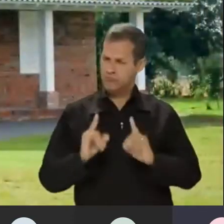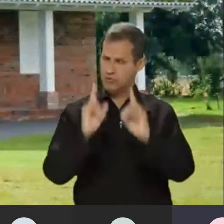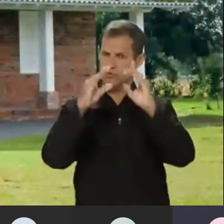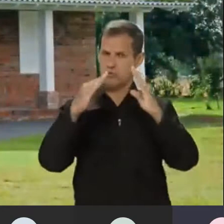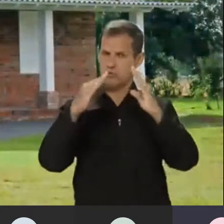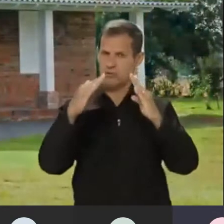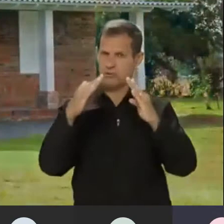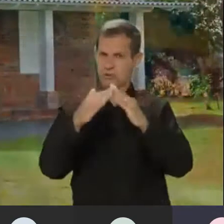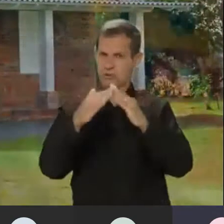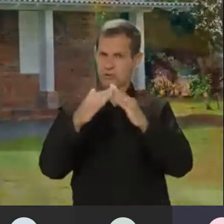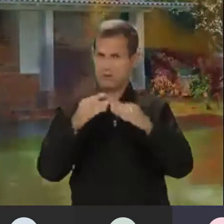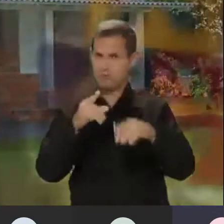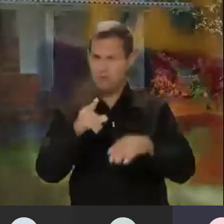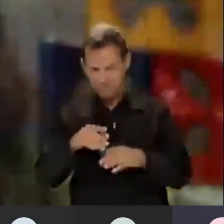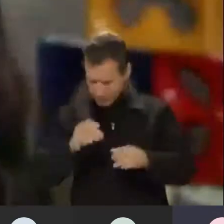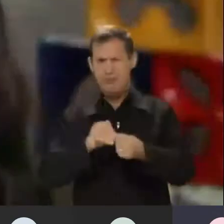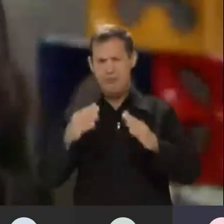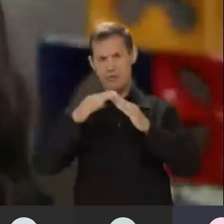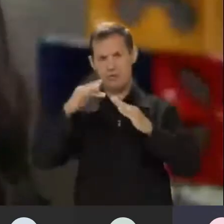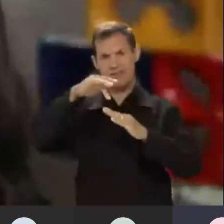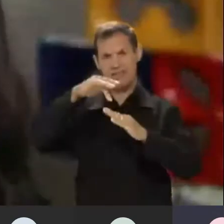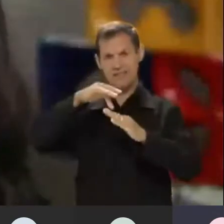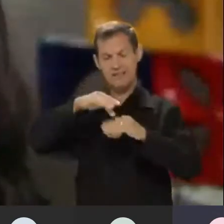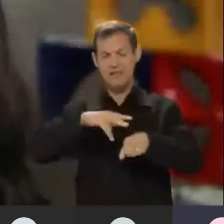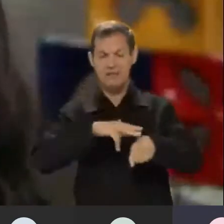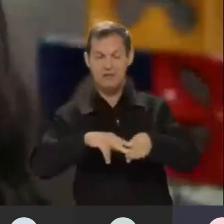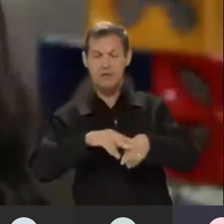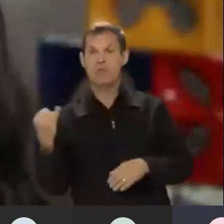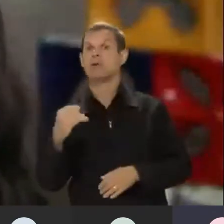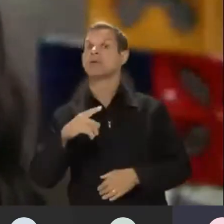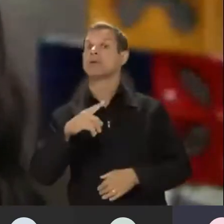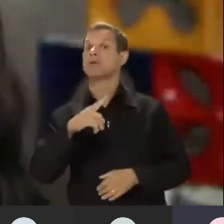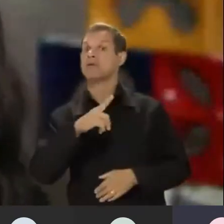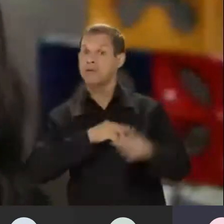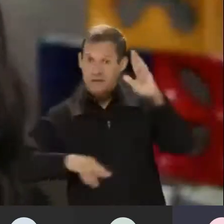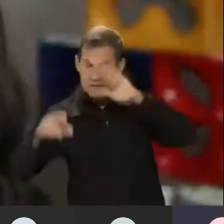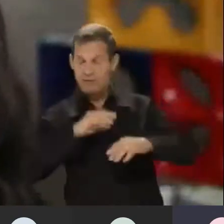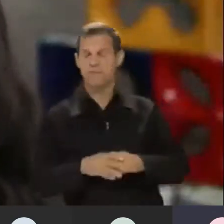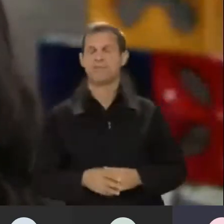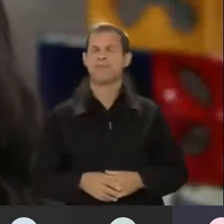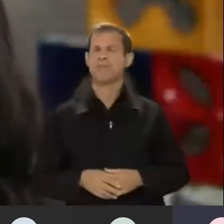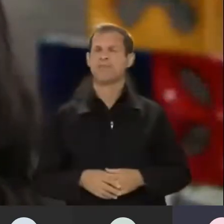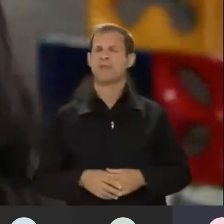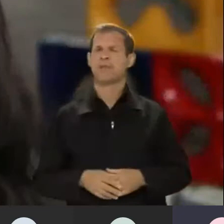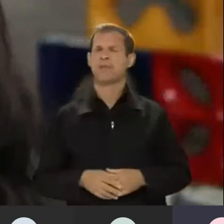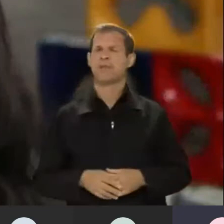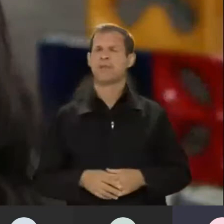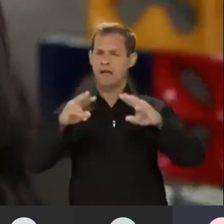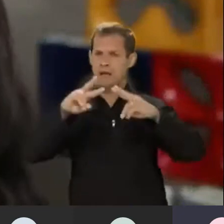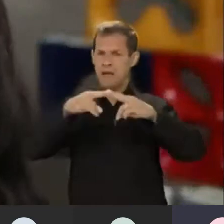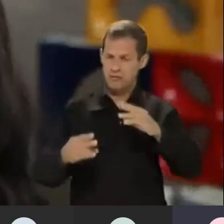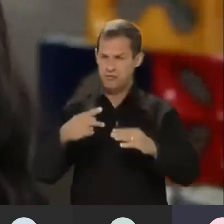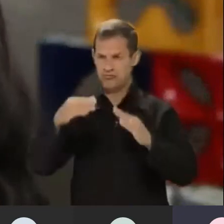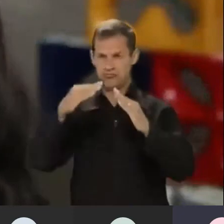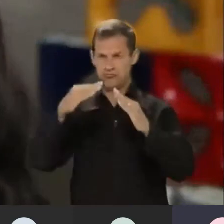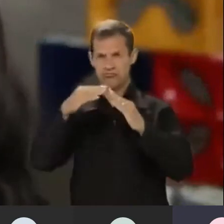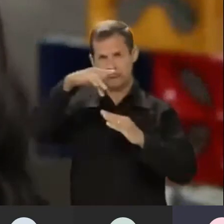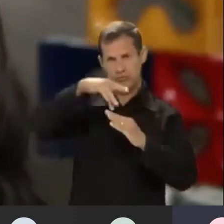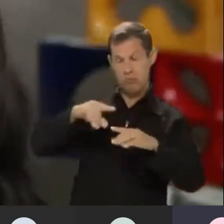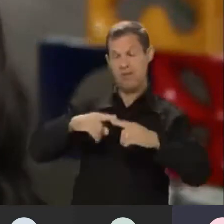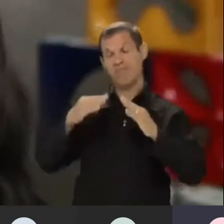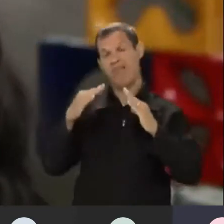sua edificação. Se você está pensando em fazer um telhado verde, alguns pontos precisam ser considerados. A estrutura do seu